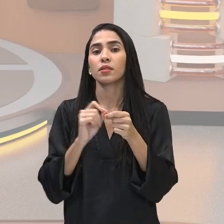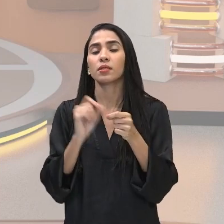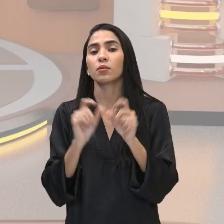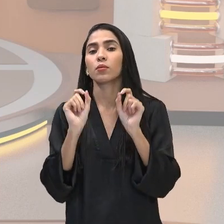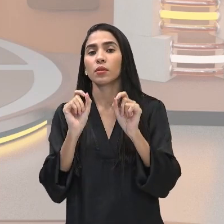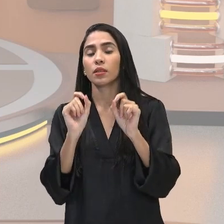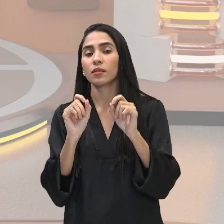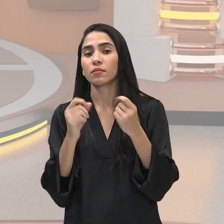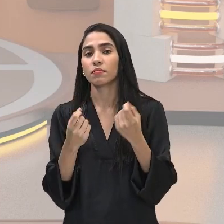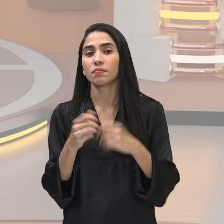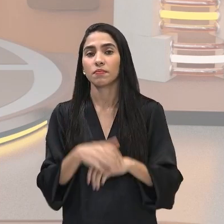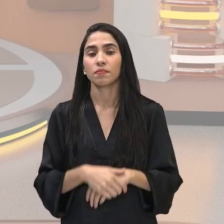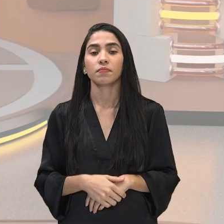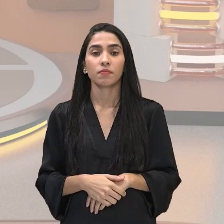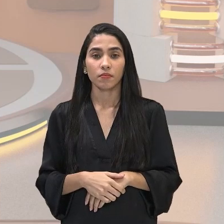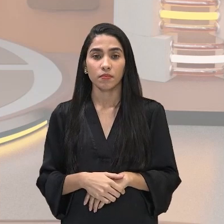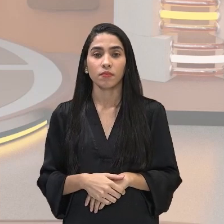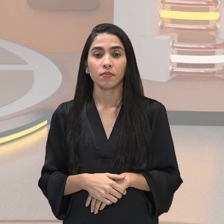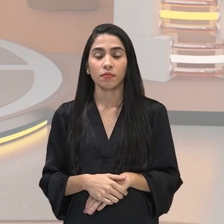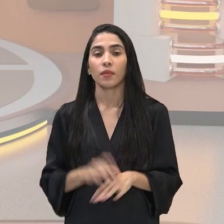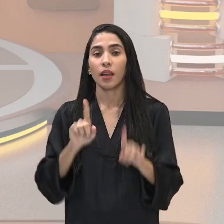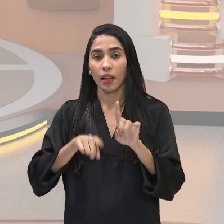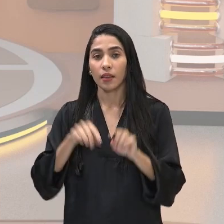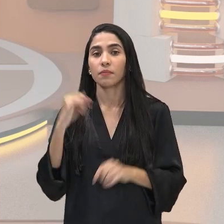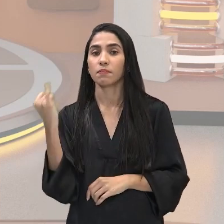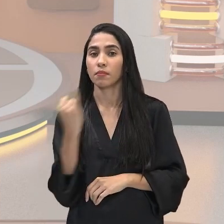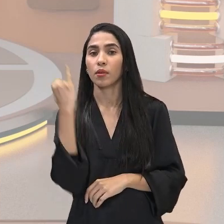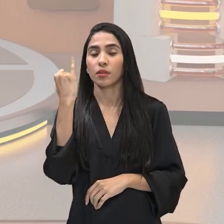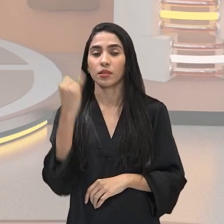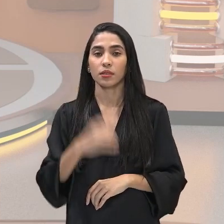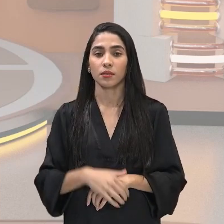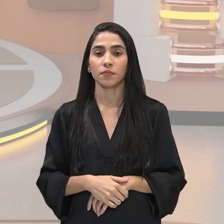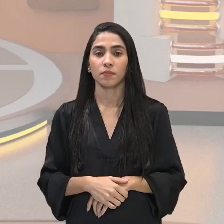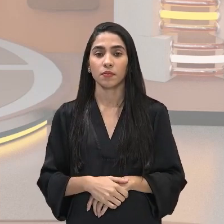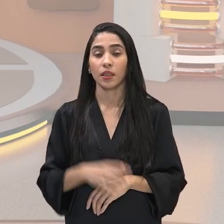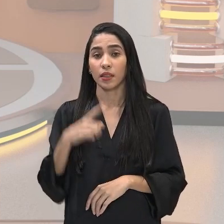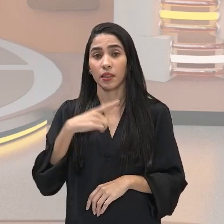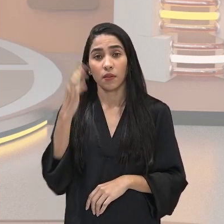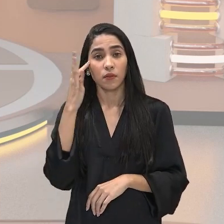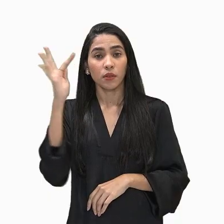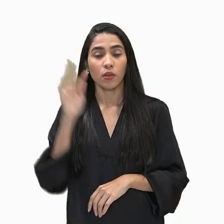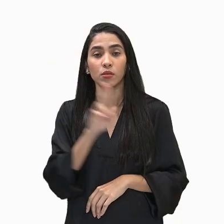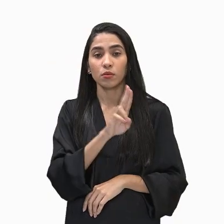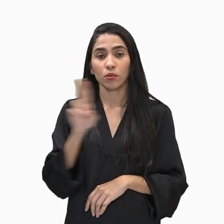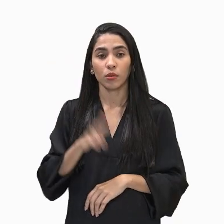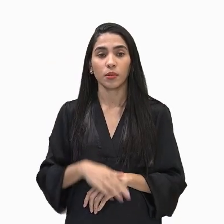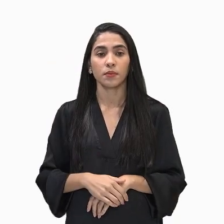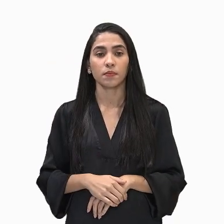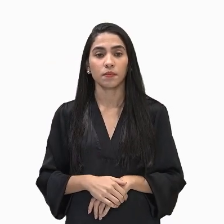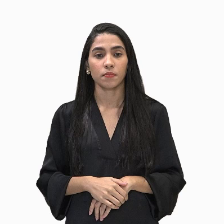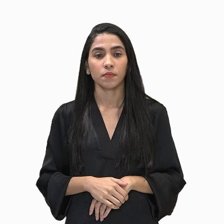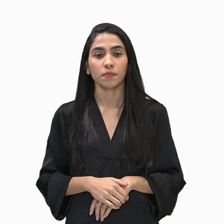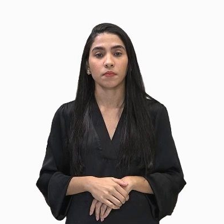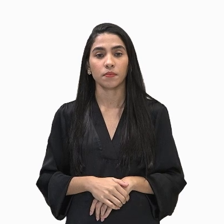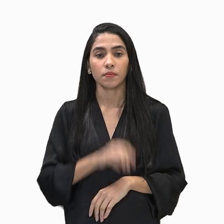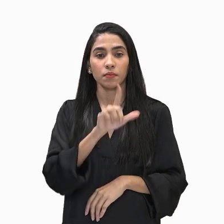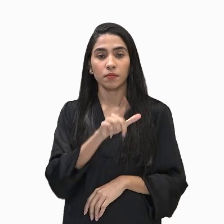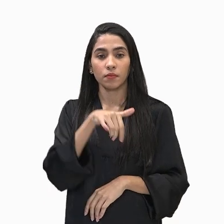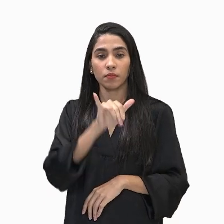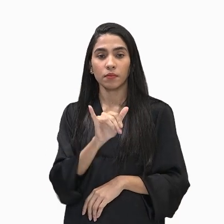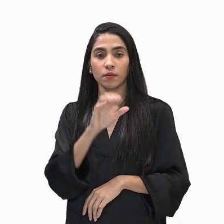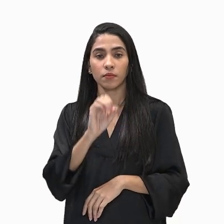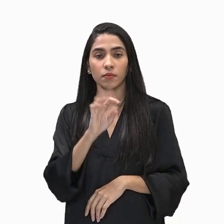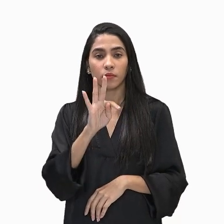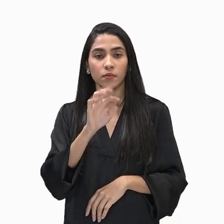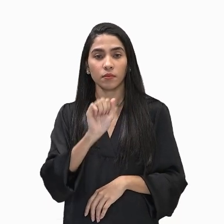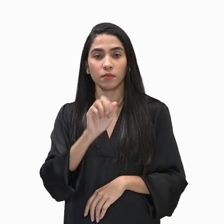posso fazer? Tá? Isso aí é muito importante aí. Tem um filósofo chamado Lyotard, né?